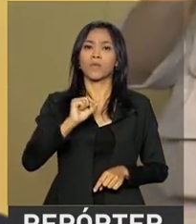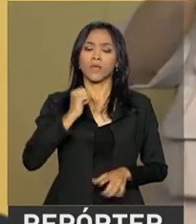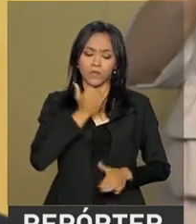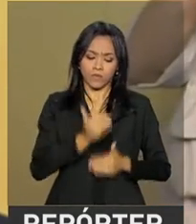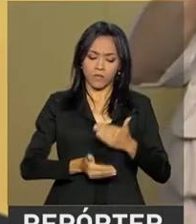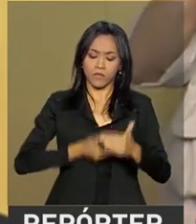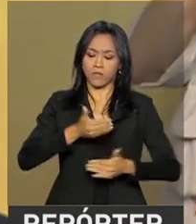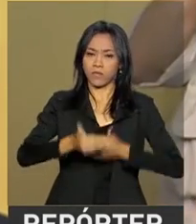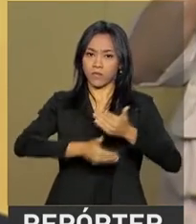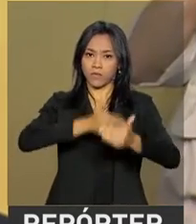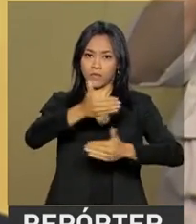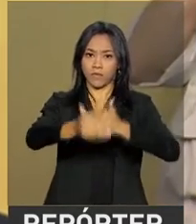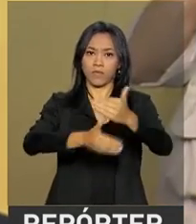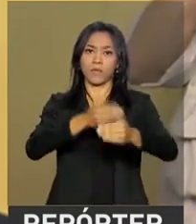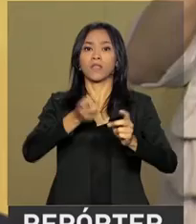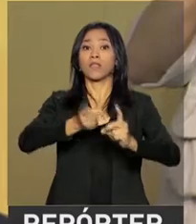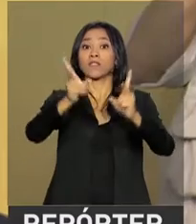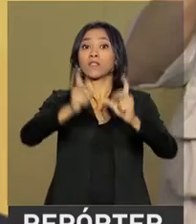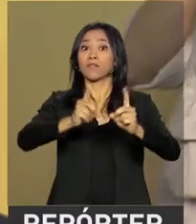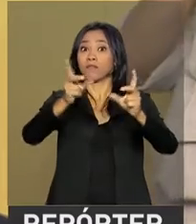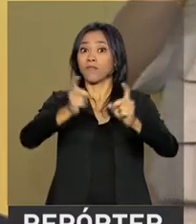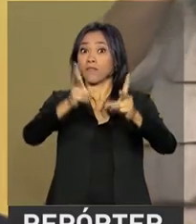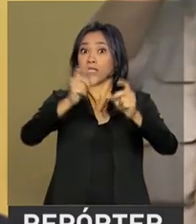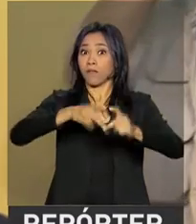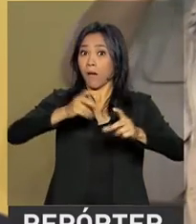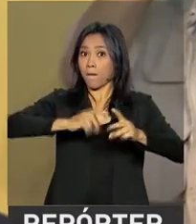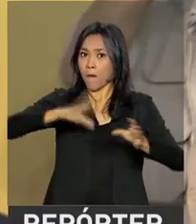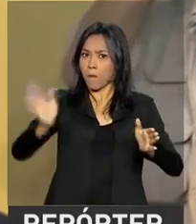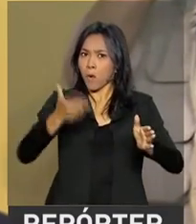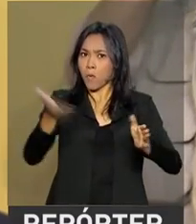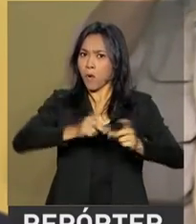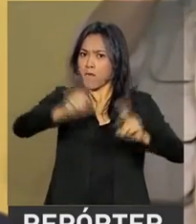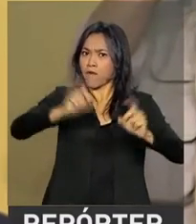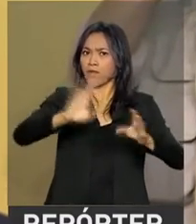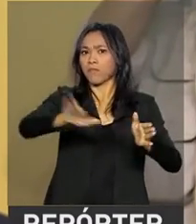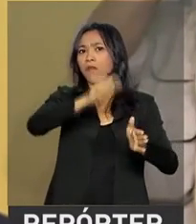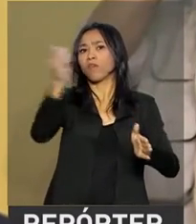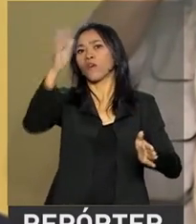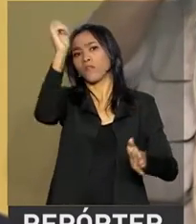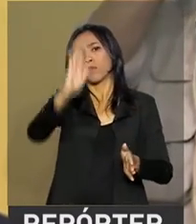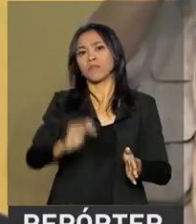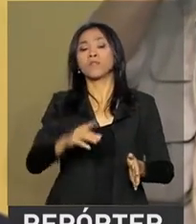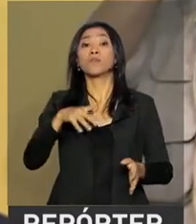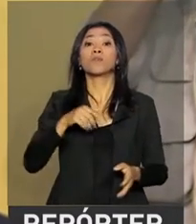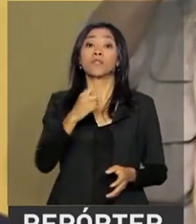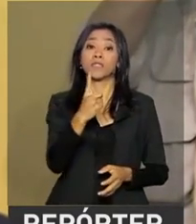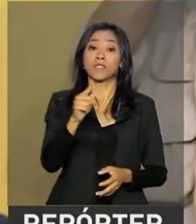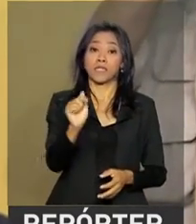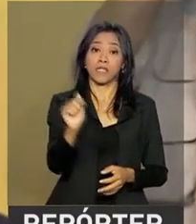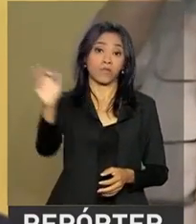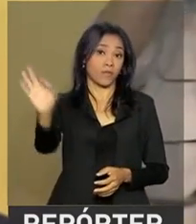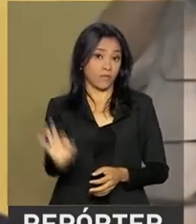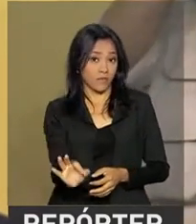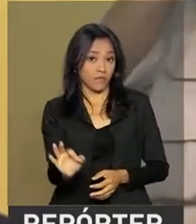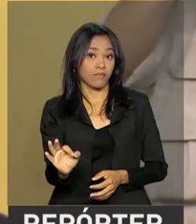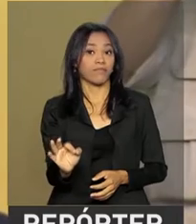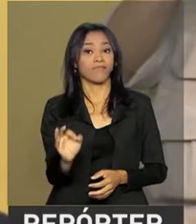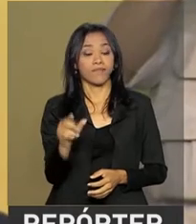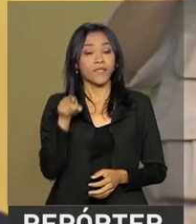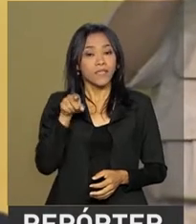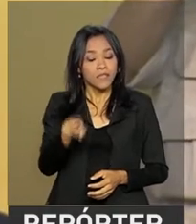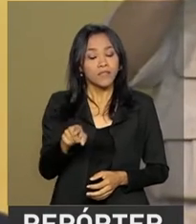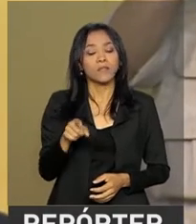crescimento de nossas exportações agrícolas, cerca de 17%. Aliás, isto